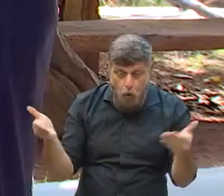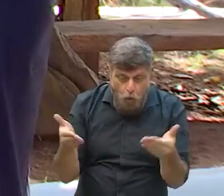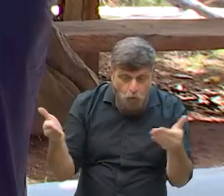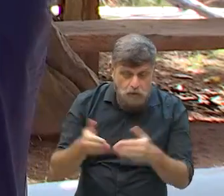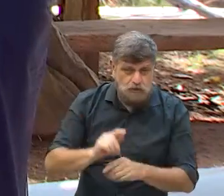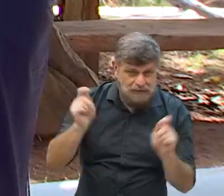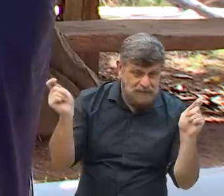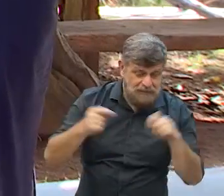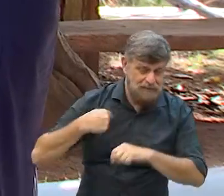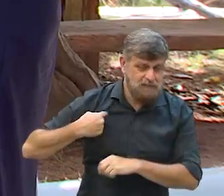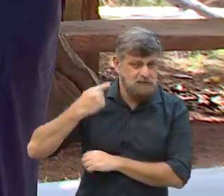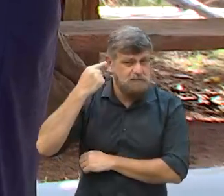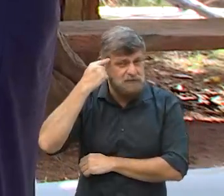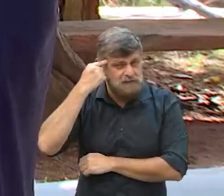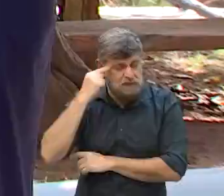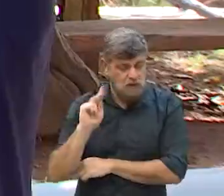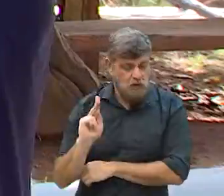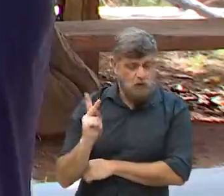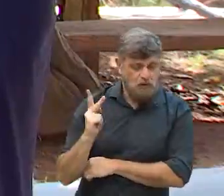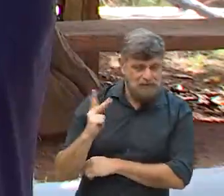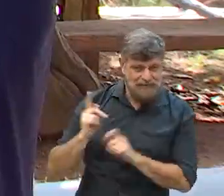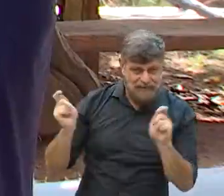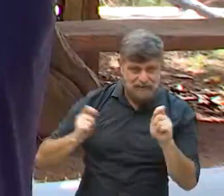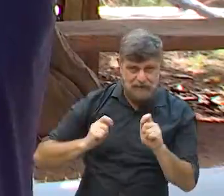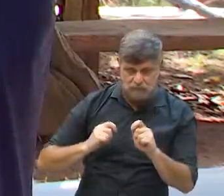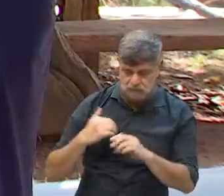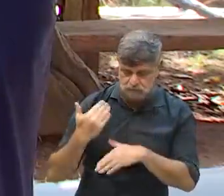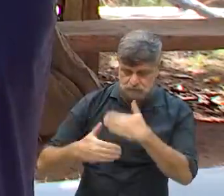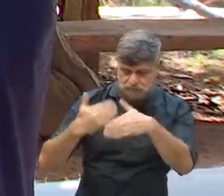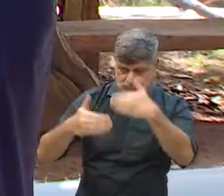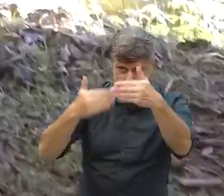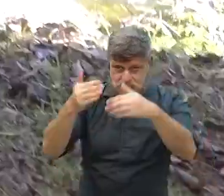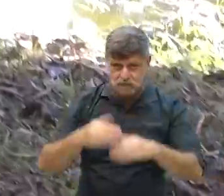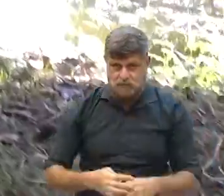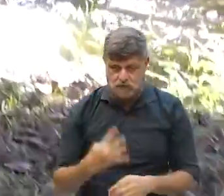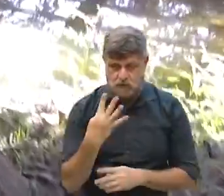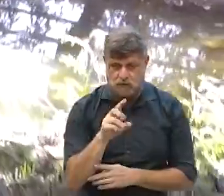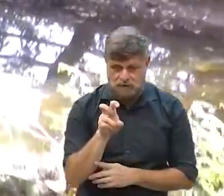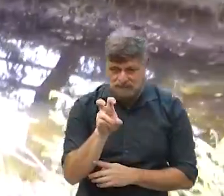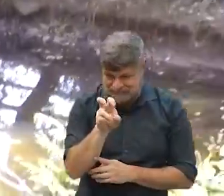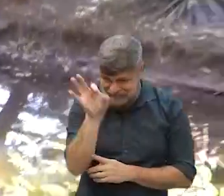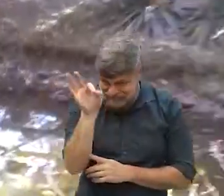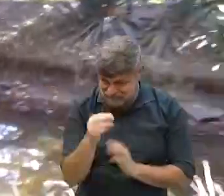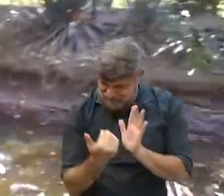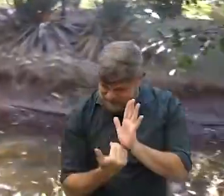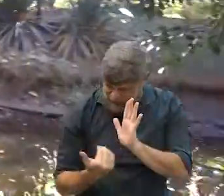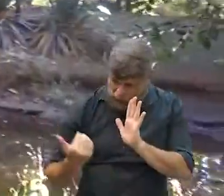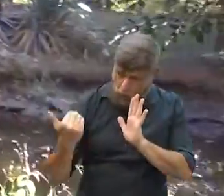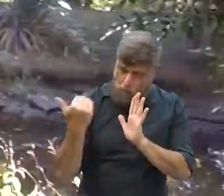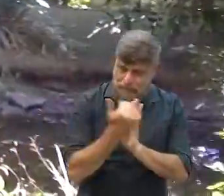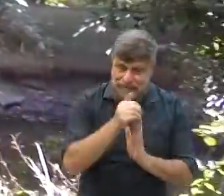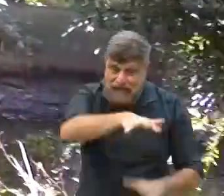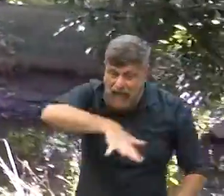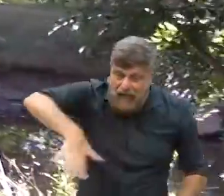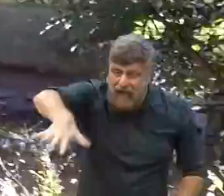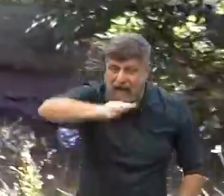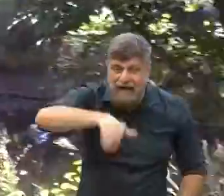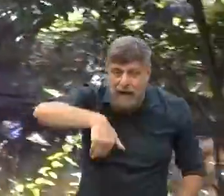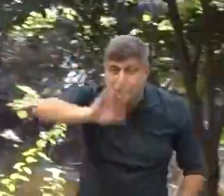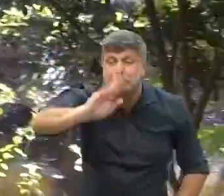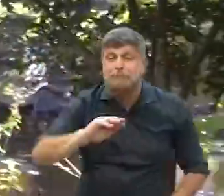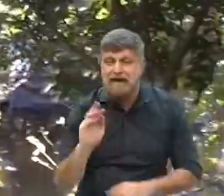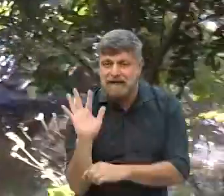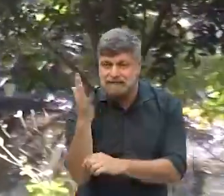para a gente pensar que Hortolândia pode avançar nesses 4,5%, né, para aumentar a cobertura vegetal? E